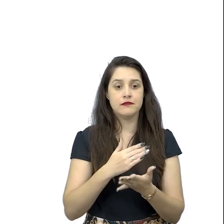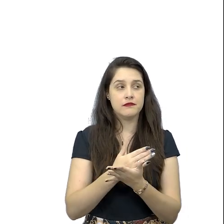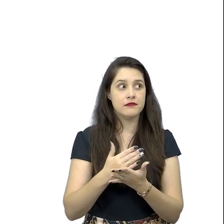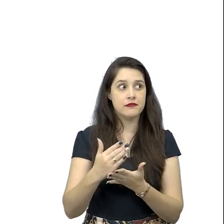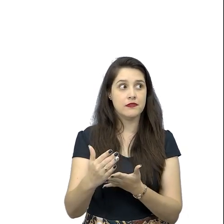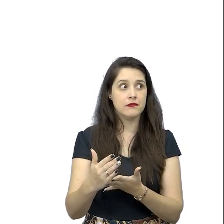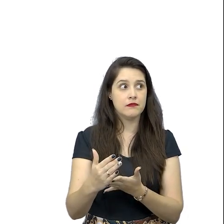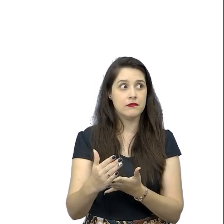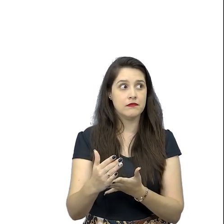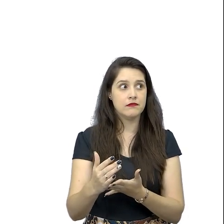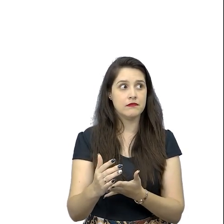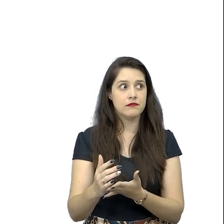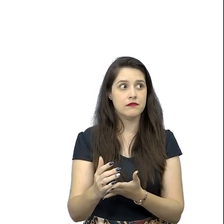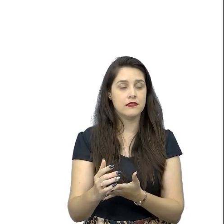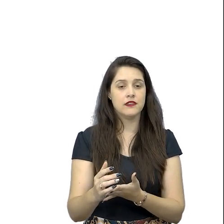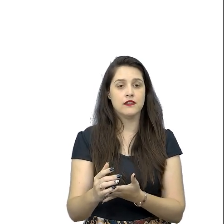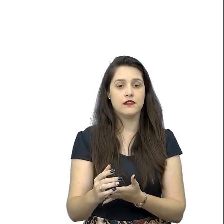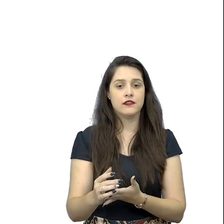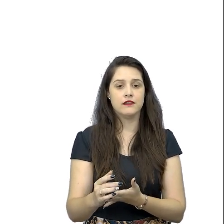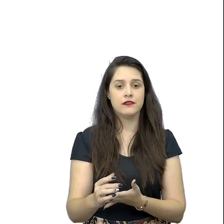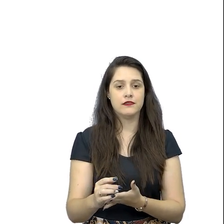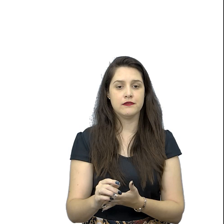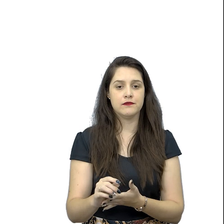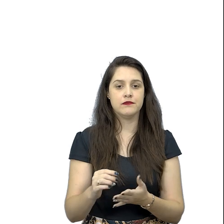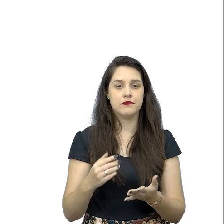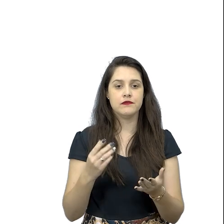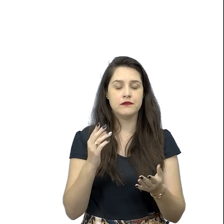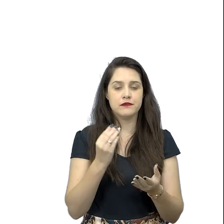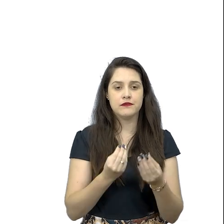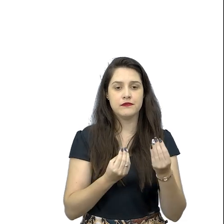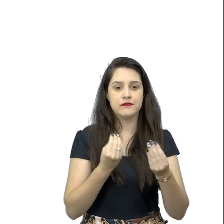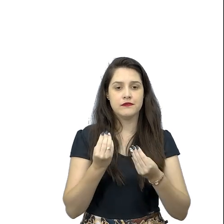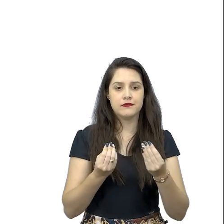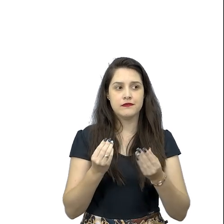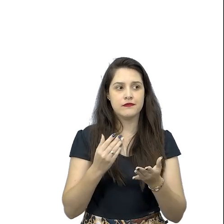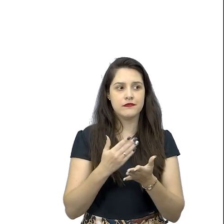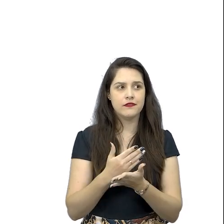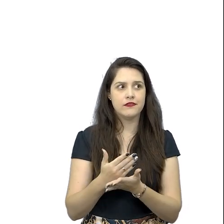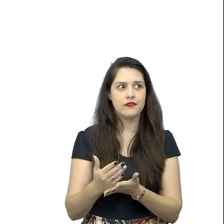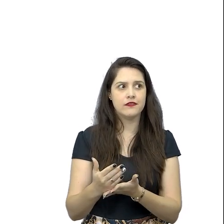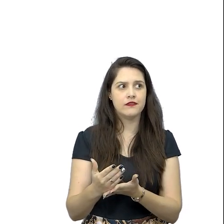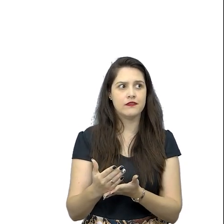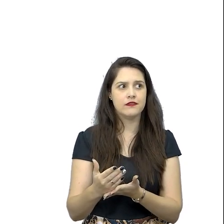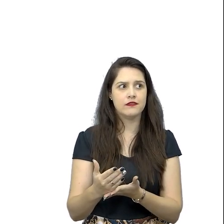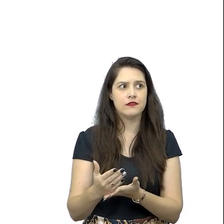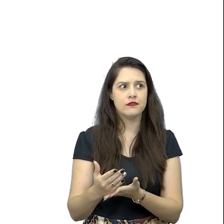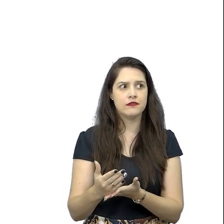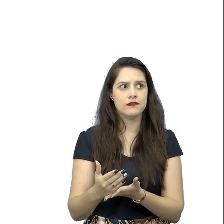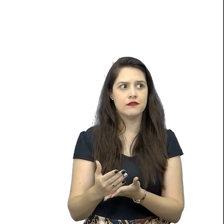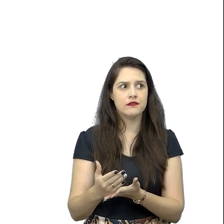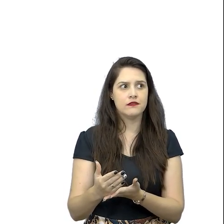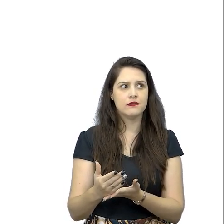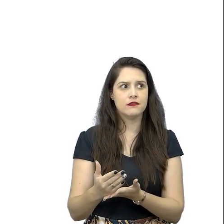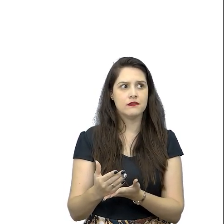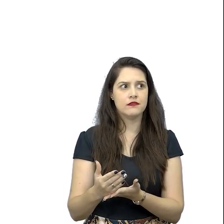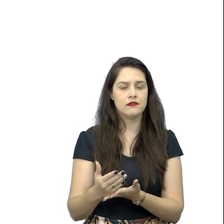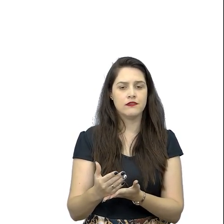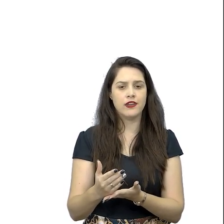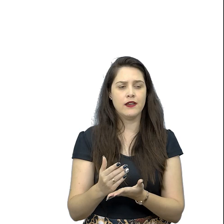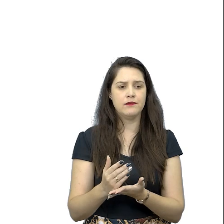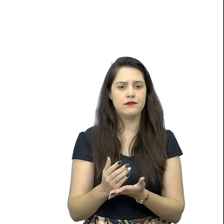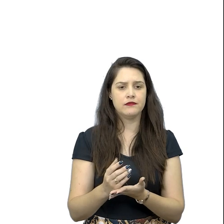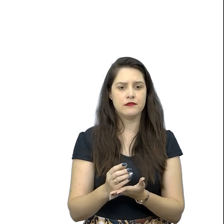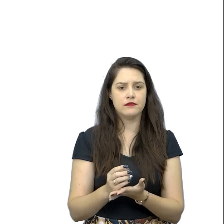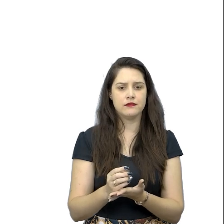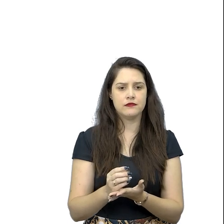gerenciamento por parte ali do professor, sim, mas isso não tira, né, não descaracteriza, né,